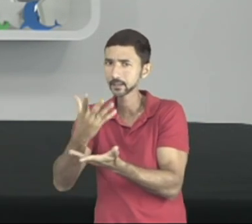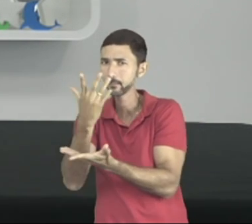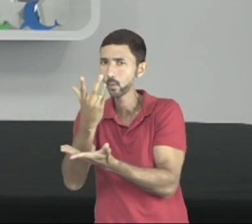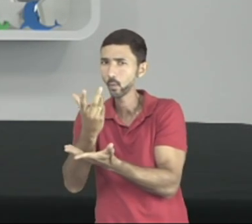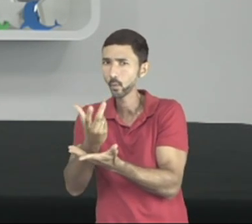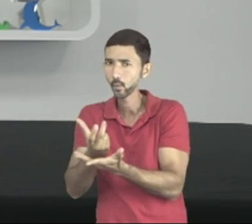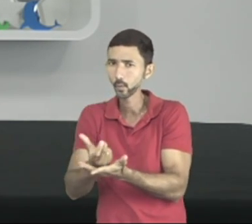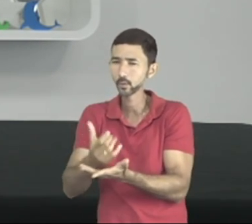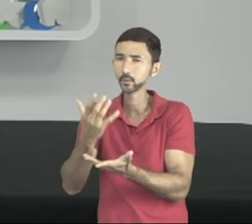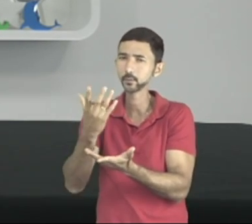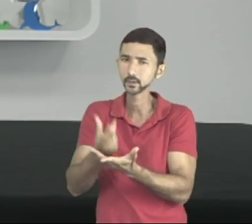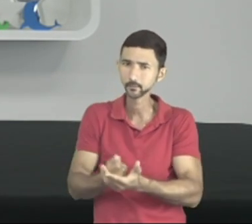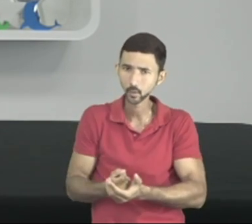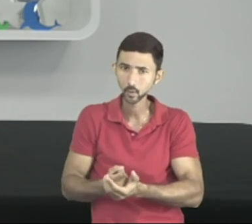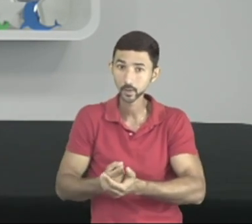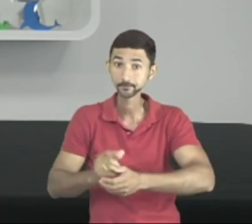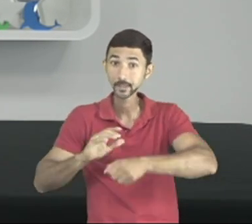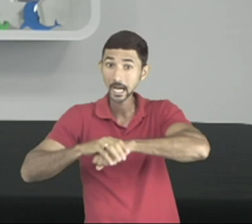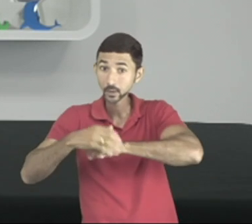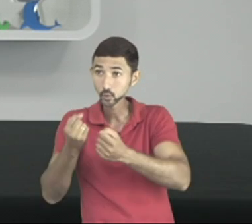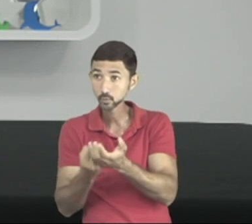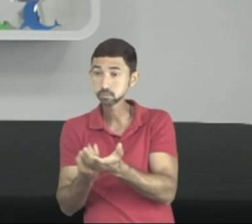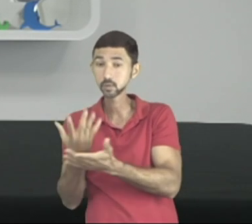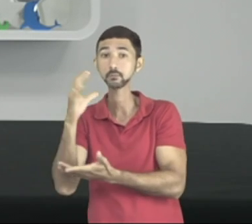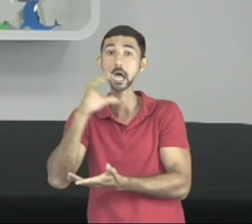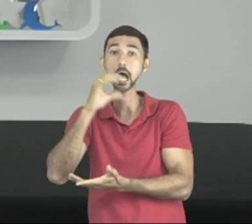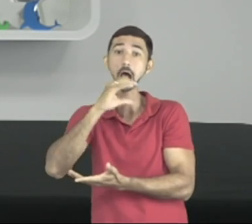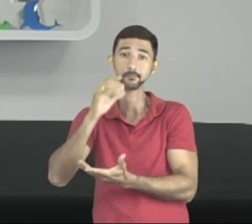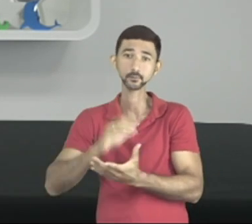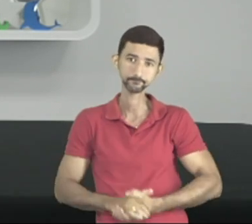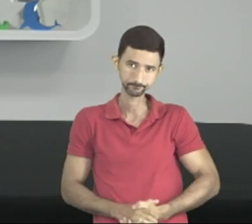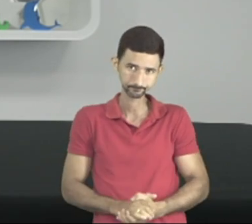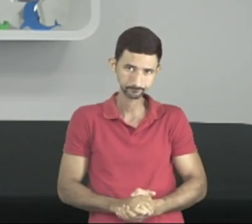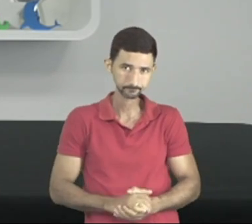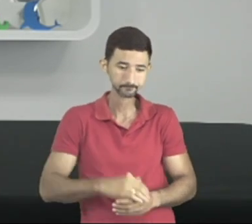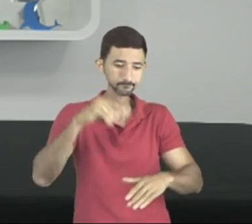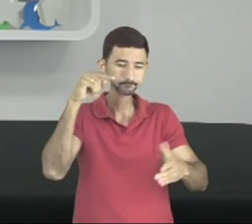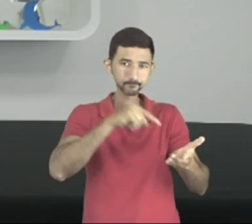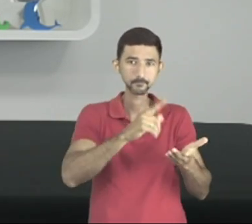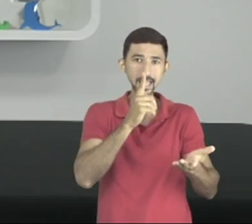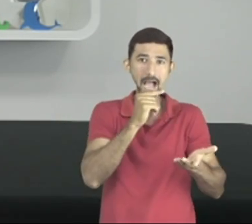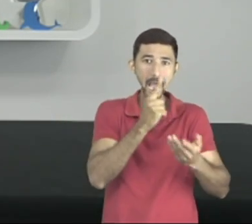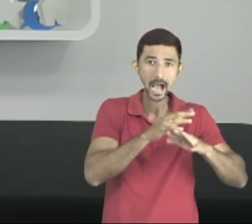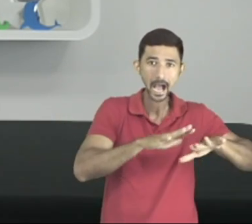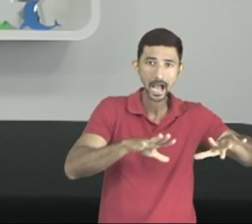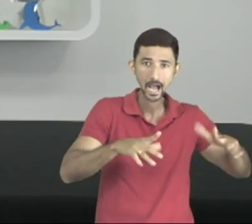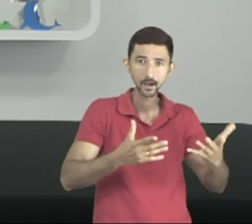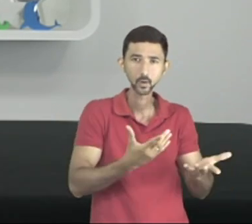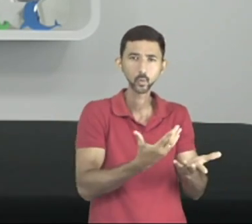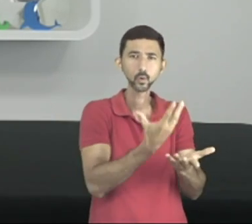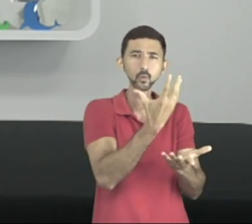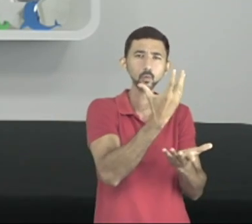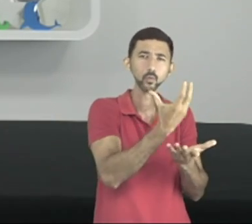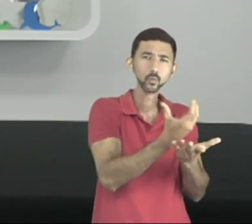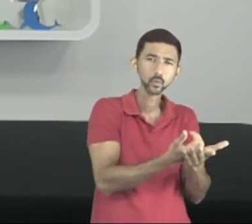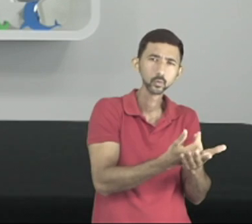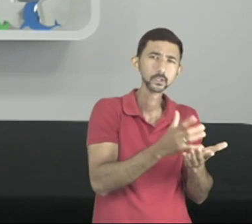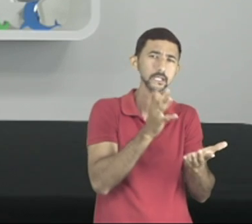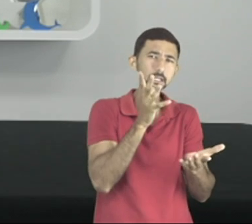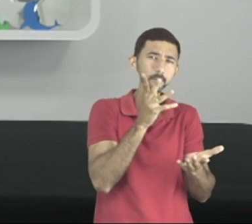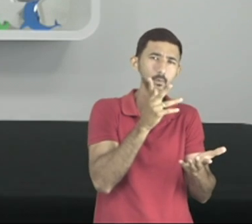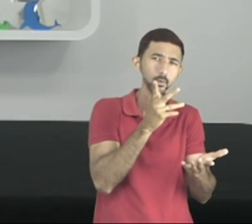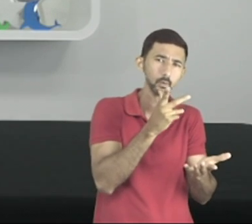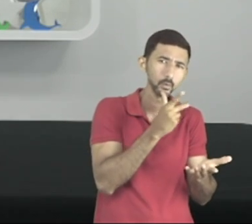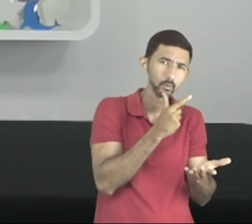receber, né? E também demora mais para liberar. O que significa isso? Pensa de manhã,